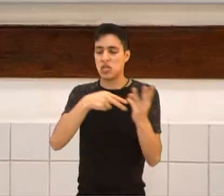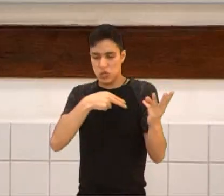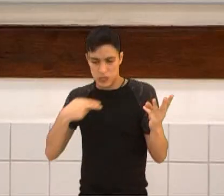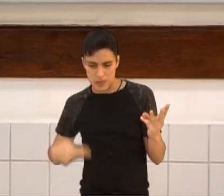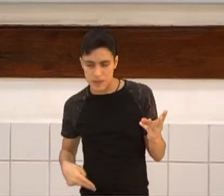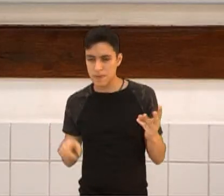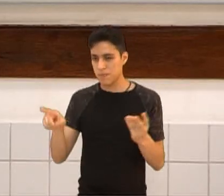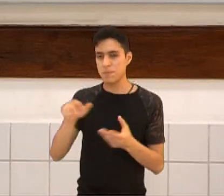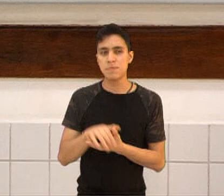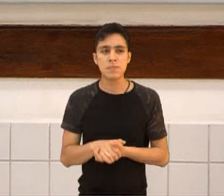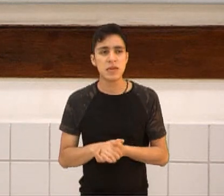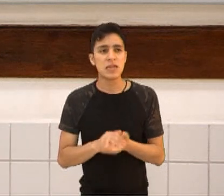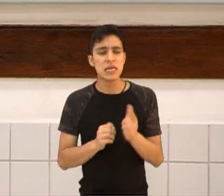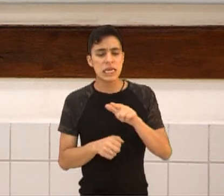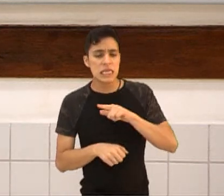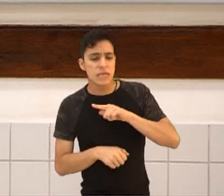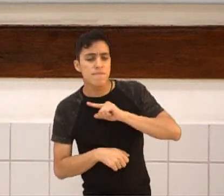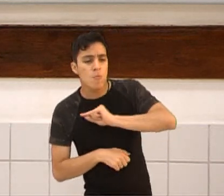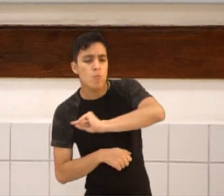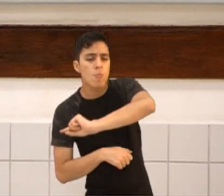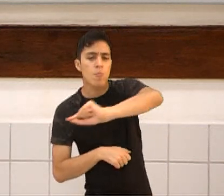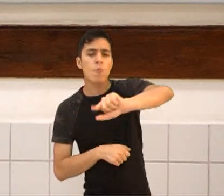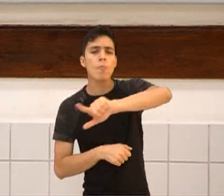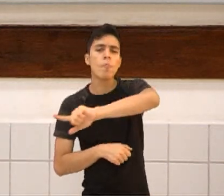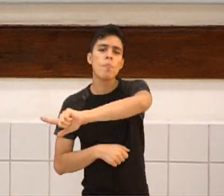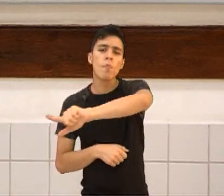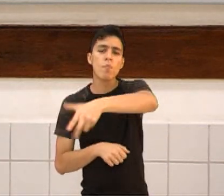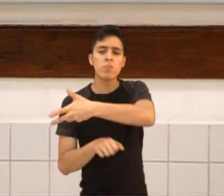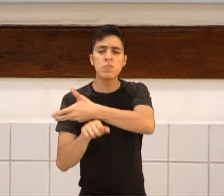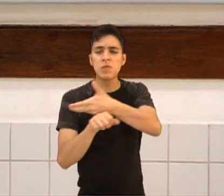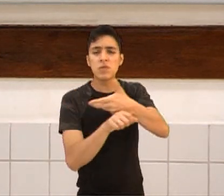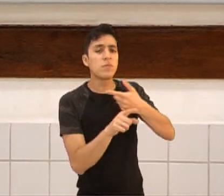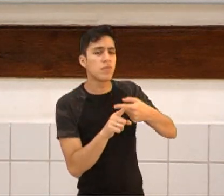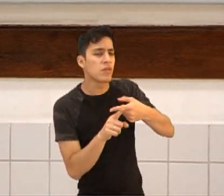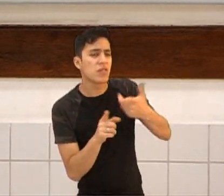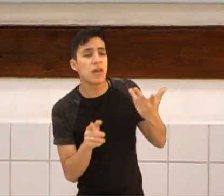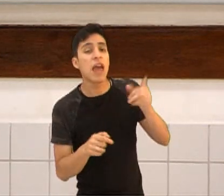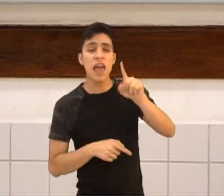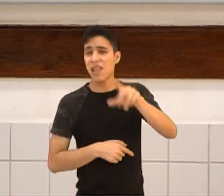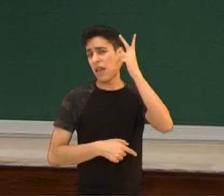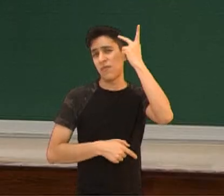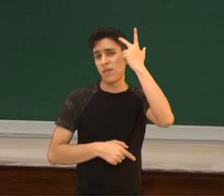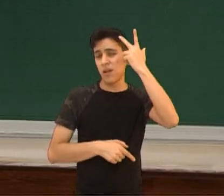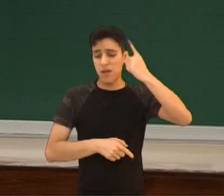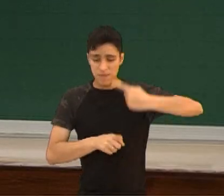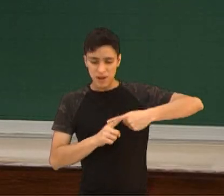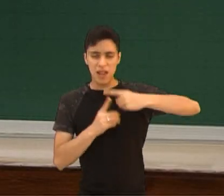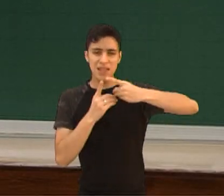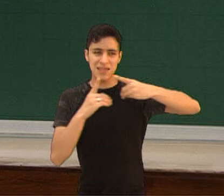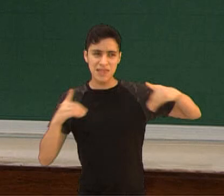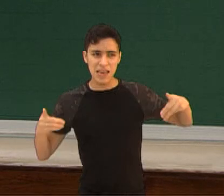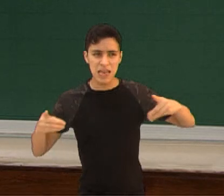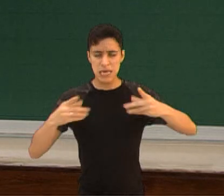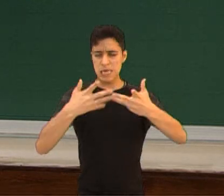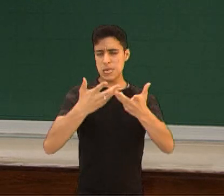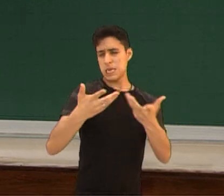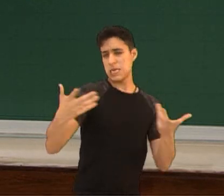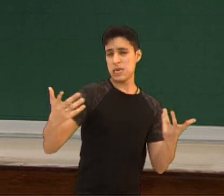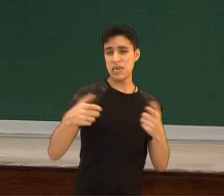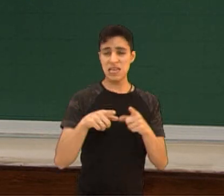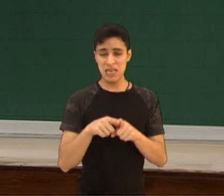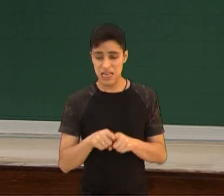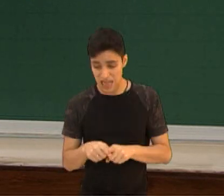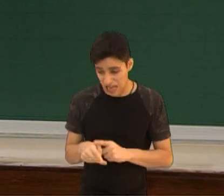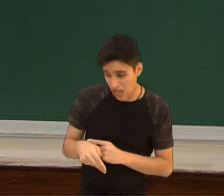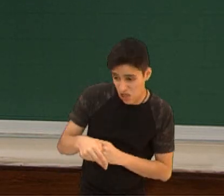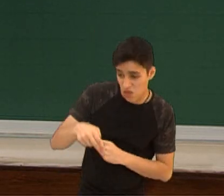demográficos que eles ocorrem ali por questões naturais, né? Nós temos área de deserto aqui muito grandes, e ao norte